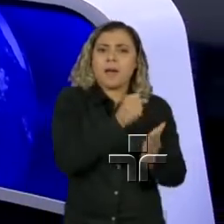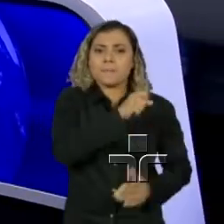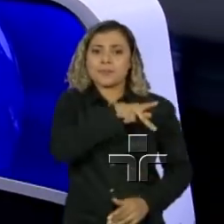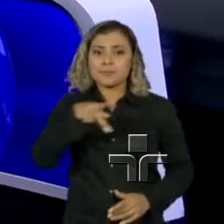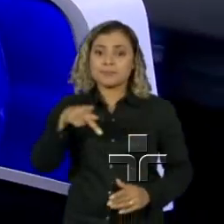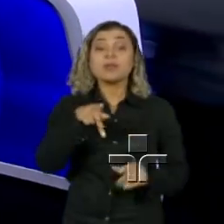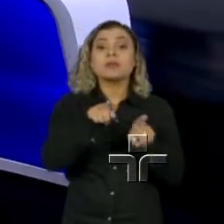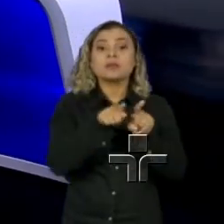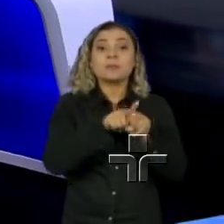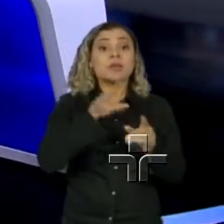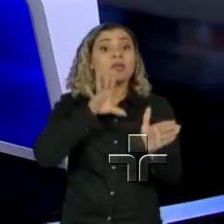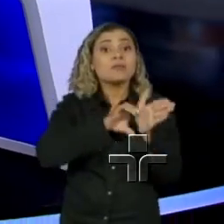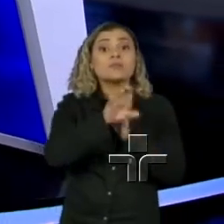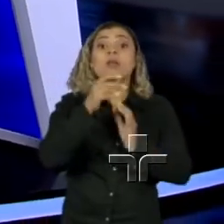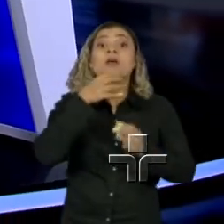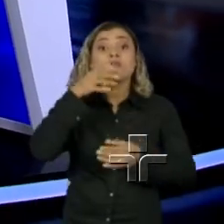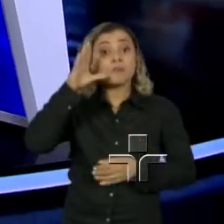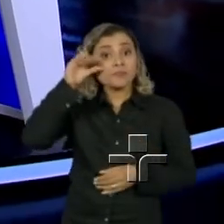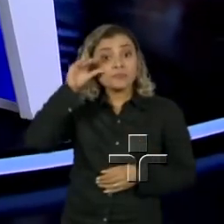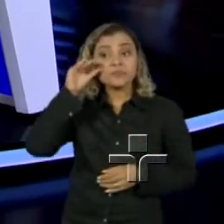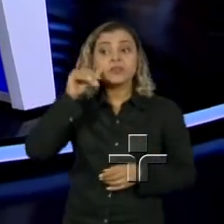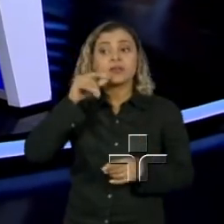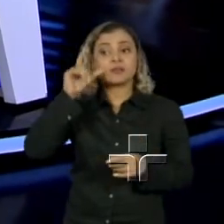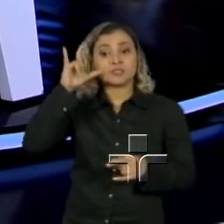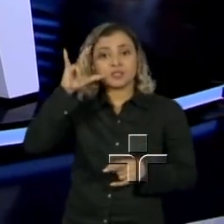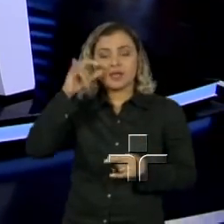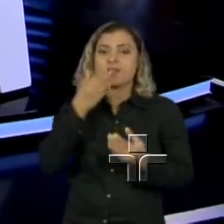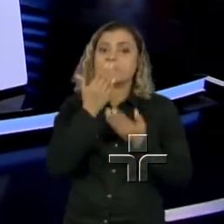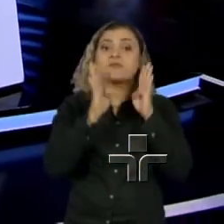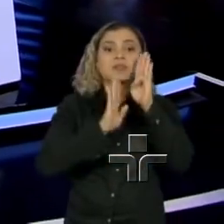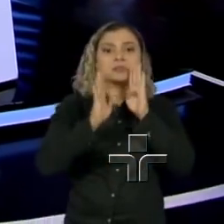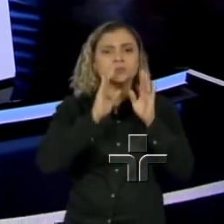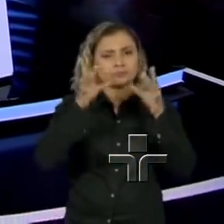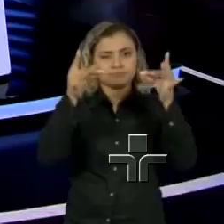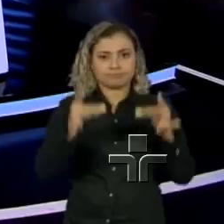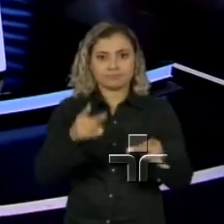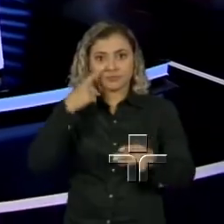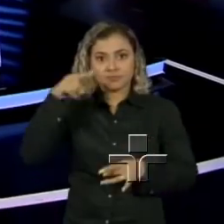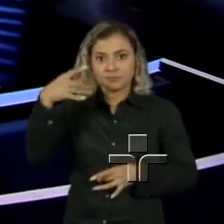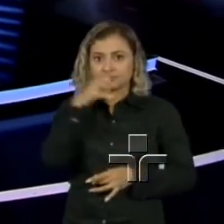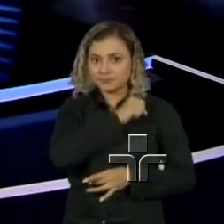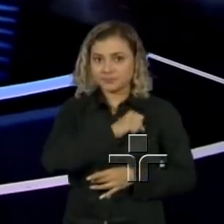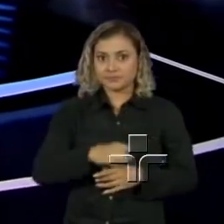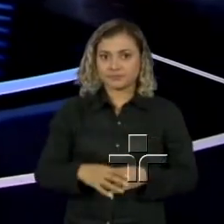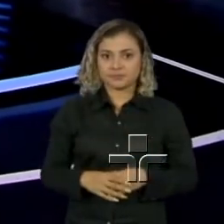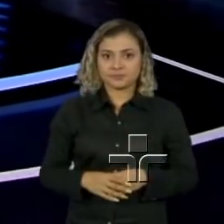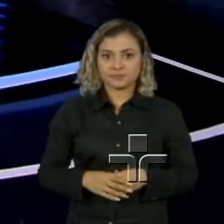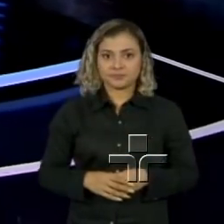principal alvo de notícias falsas nas eleições deste ano. Aguarde que a gente volta já.